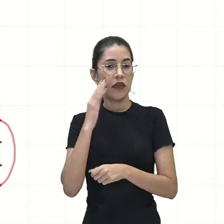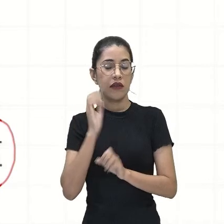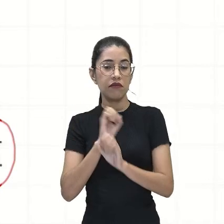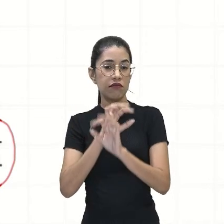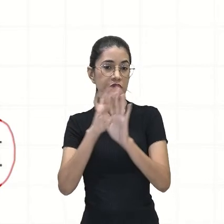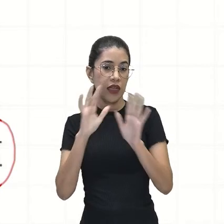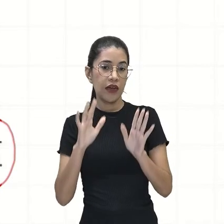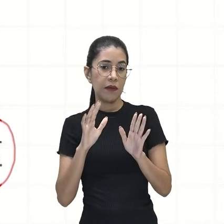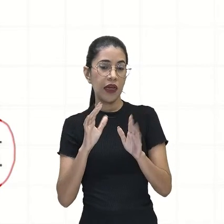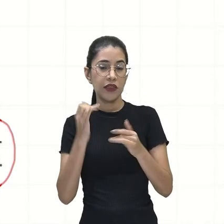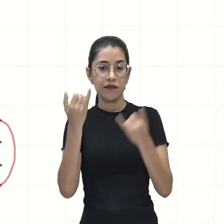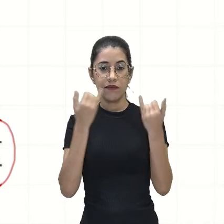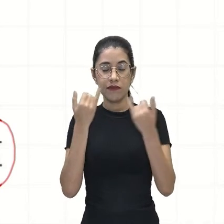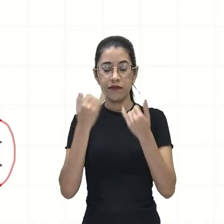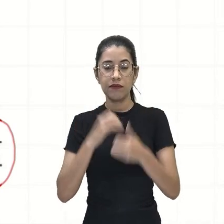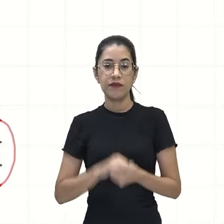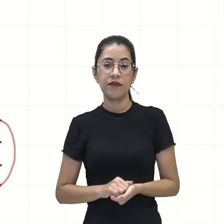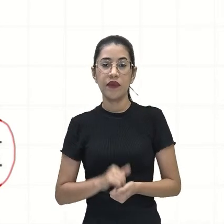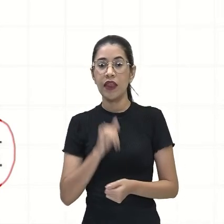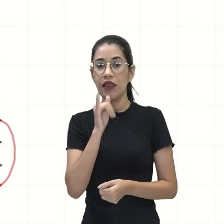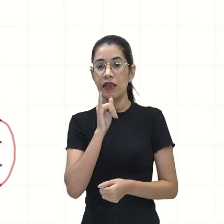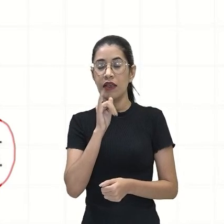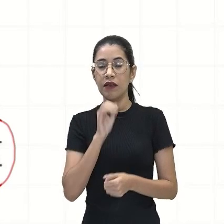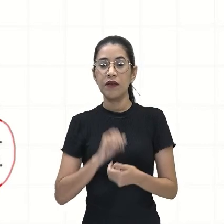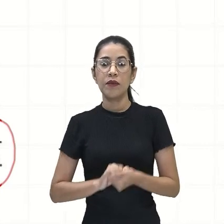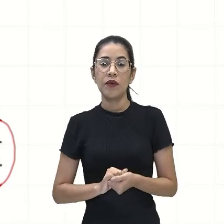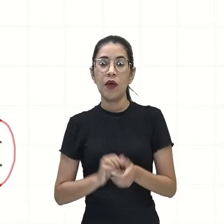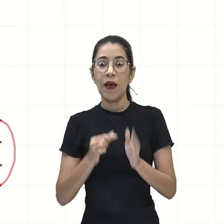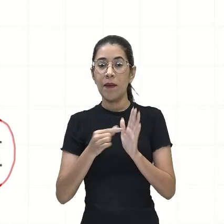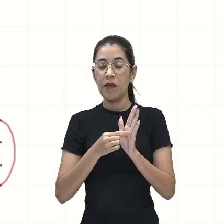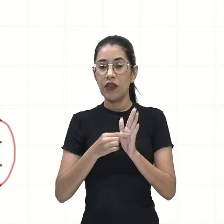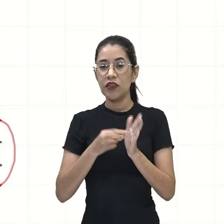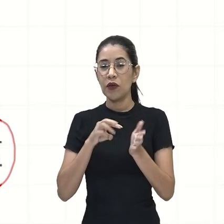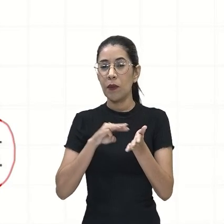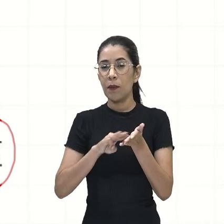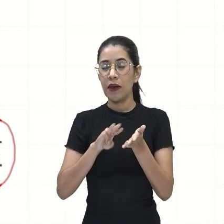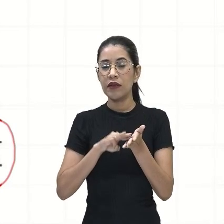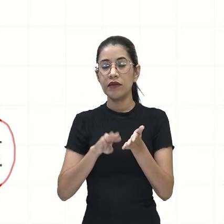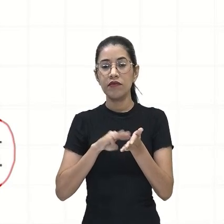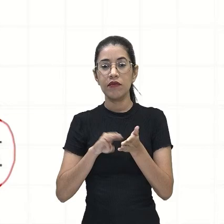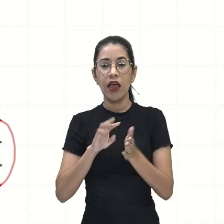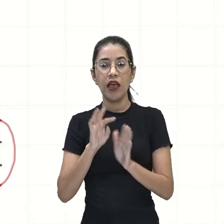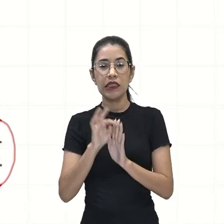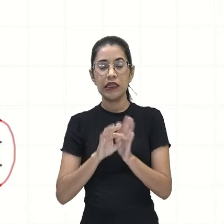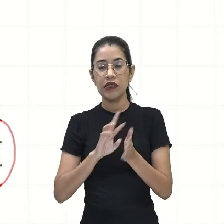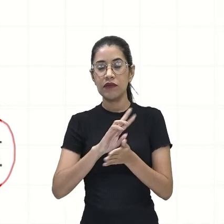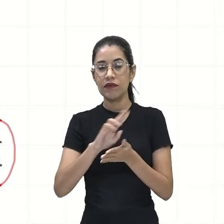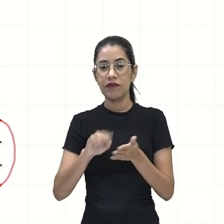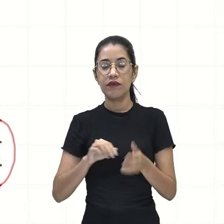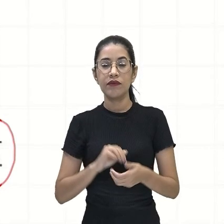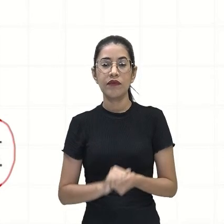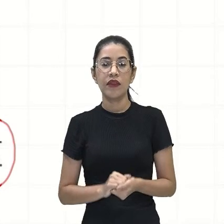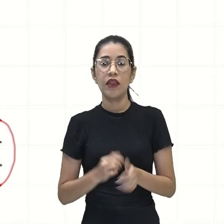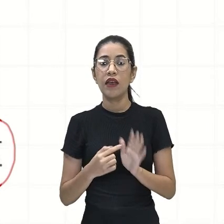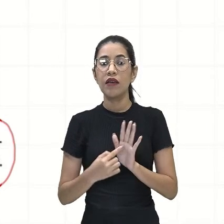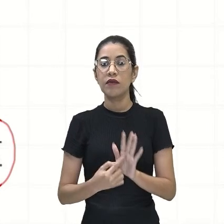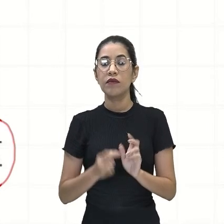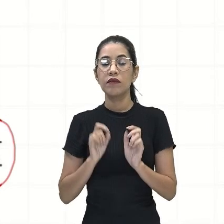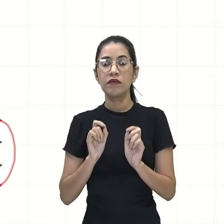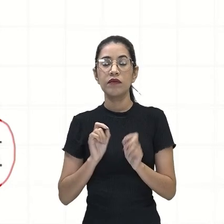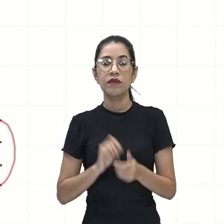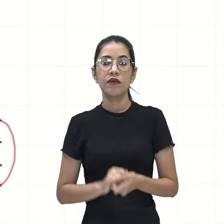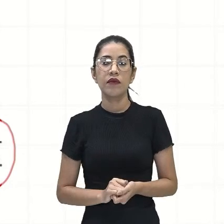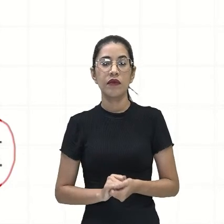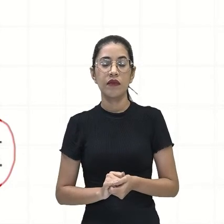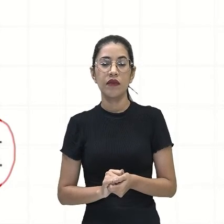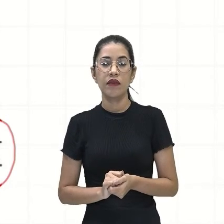Por exemplo, nos aplicativos de mensagem, né? Os aplicativos de mensagem. O que é que ele mostra, né? Que as